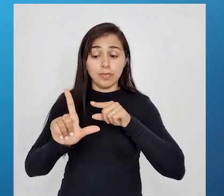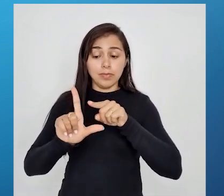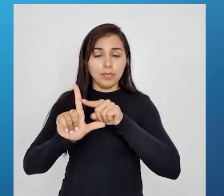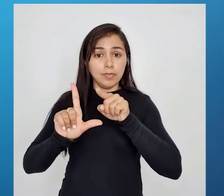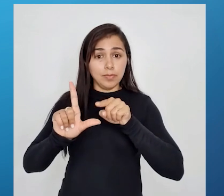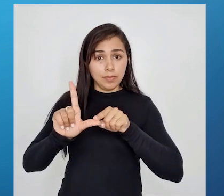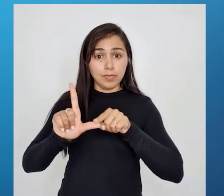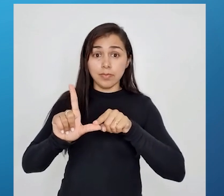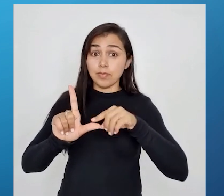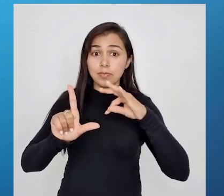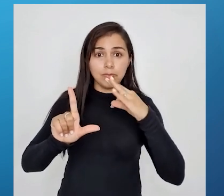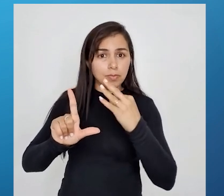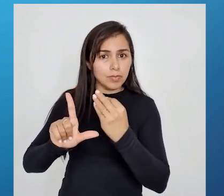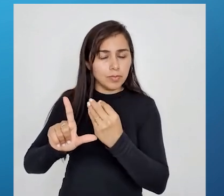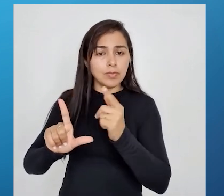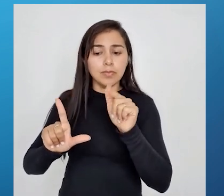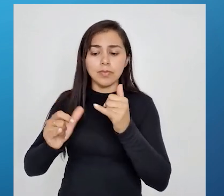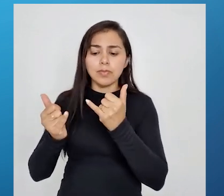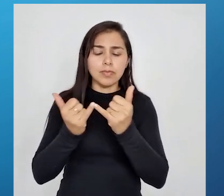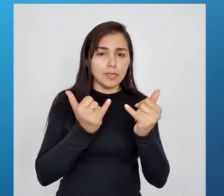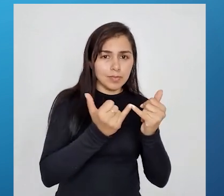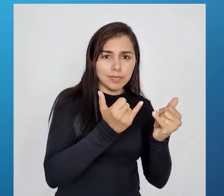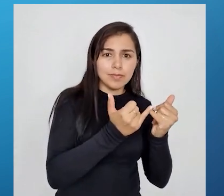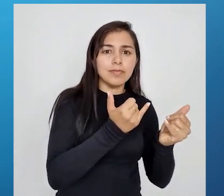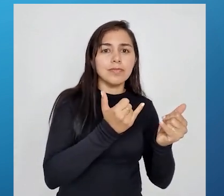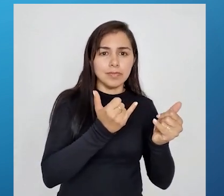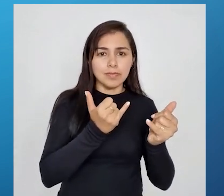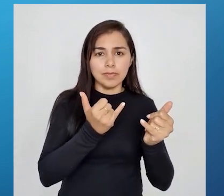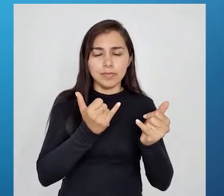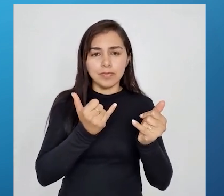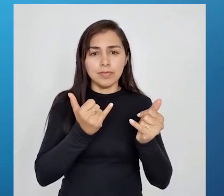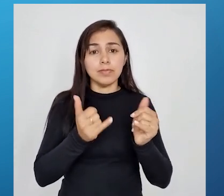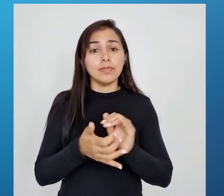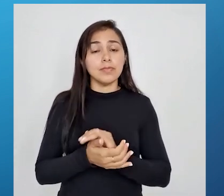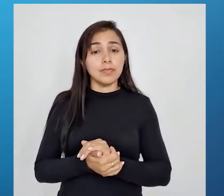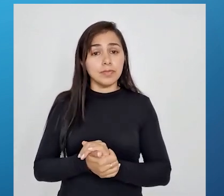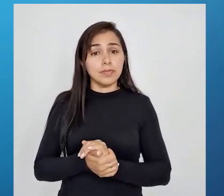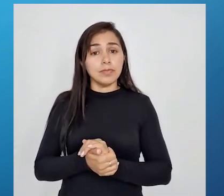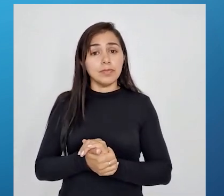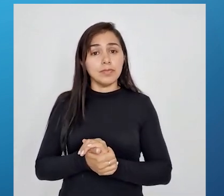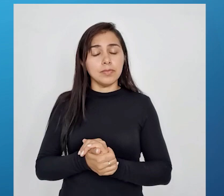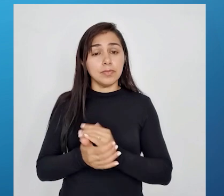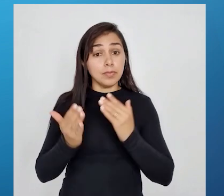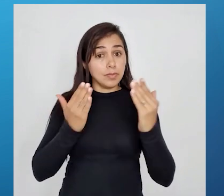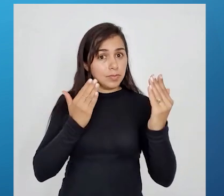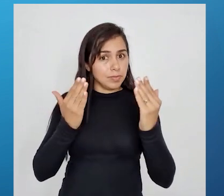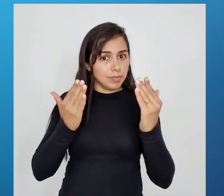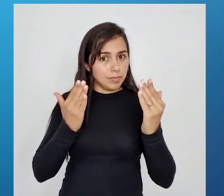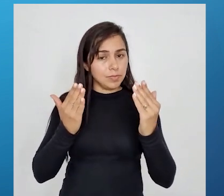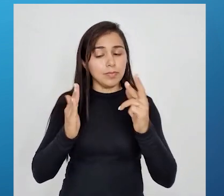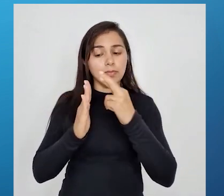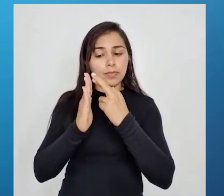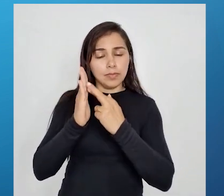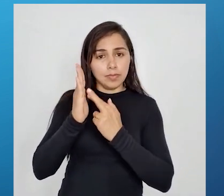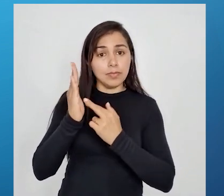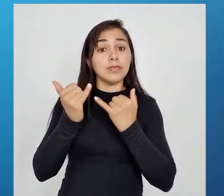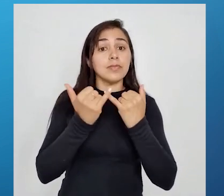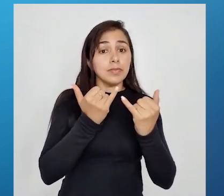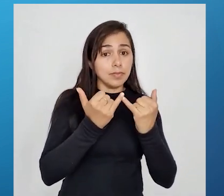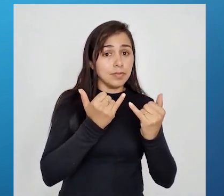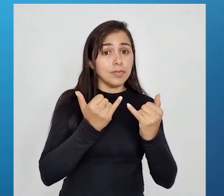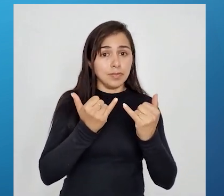família são semelhantes consequentemente. Então, pelas regras de semelhança, a gente tem que eles